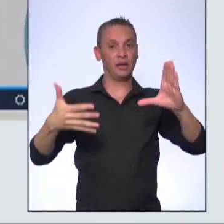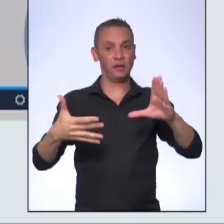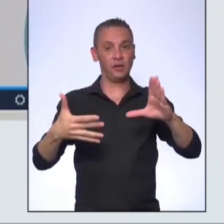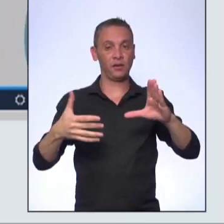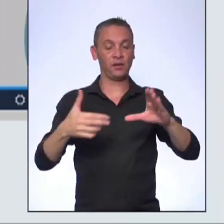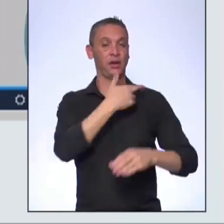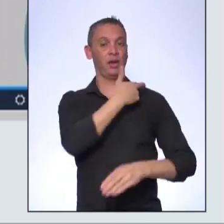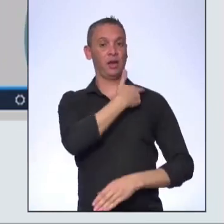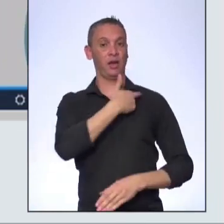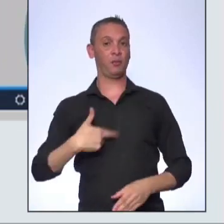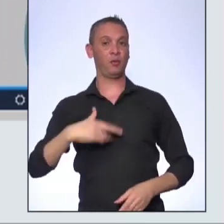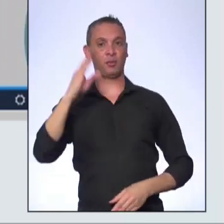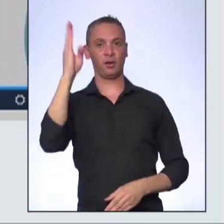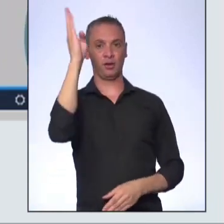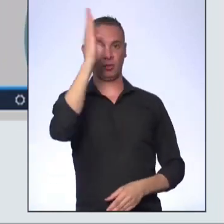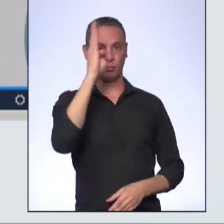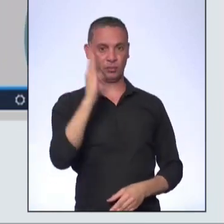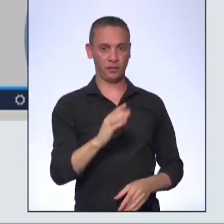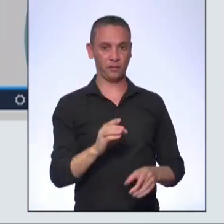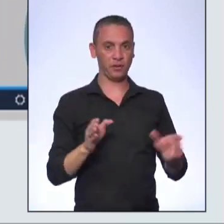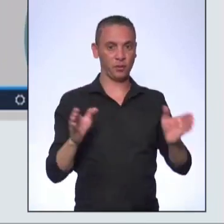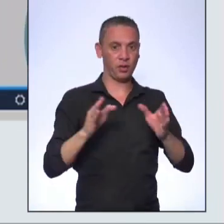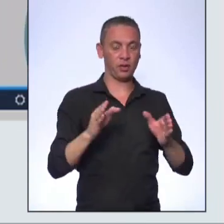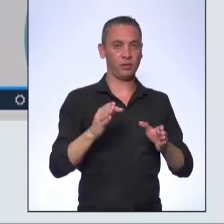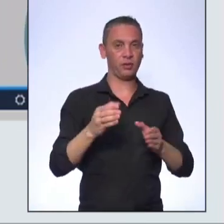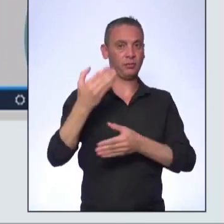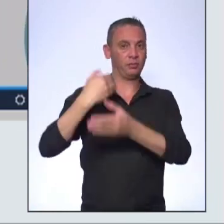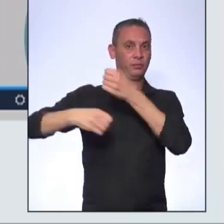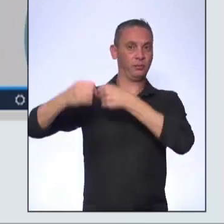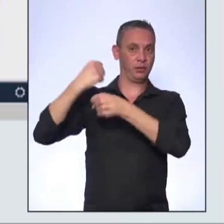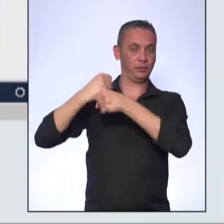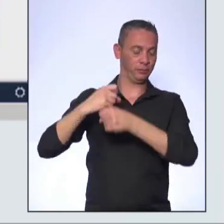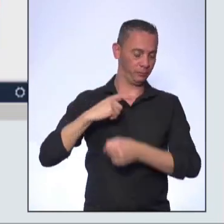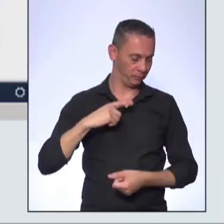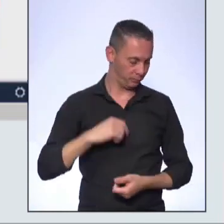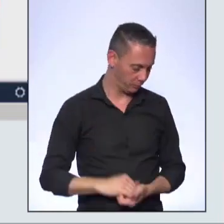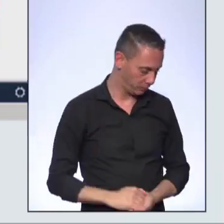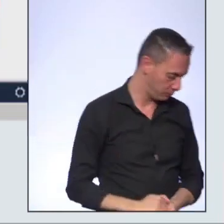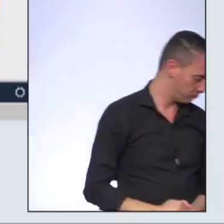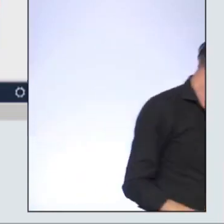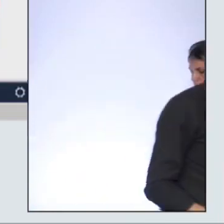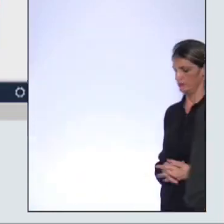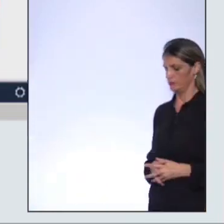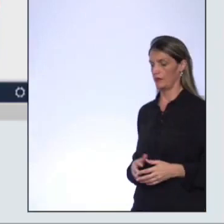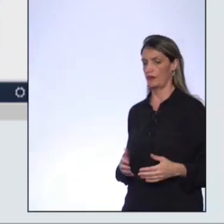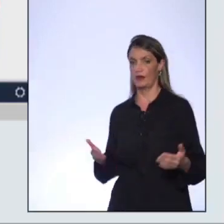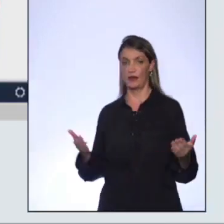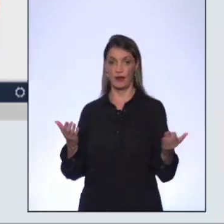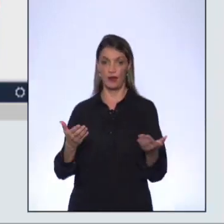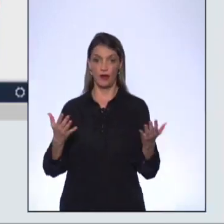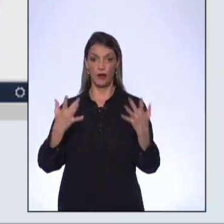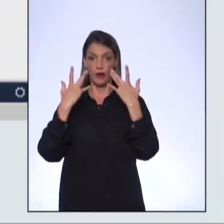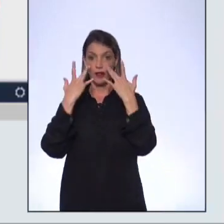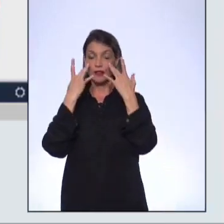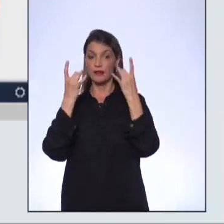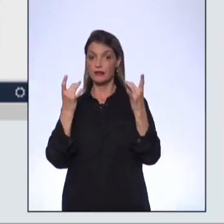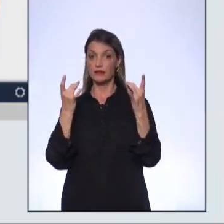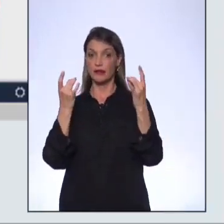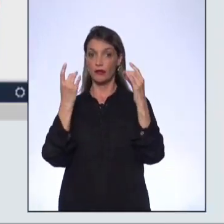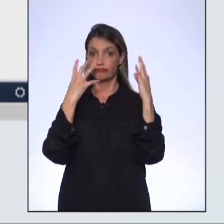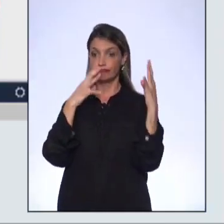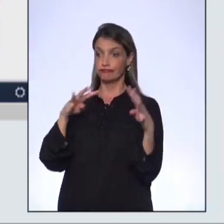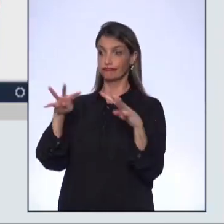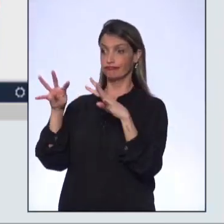República Brasileira, tal qual ocorria nos velhos tempos coloniais. A partir de agora, toda a nossa atenção está voltada para